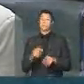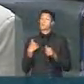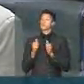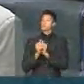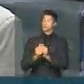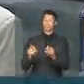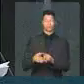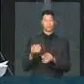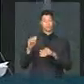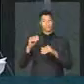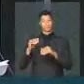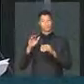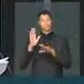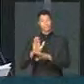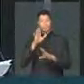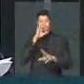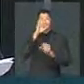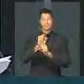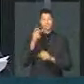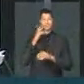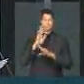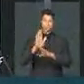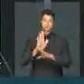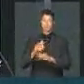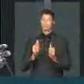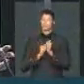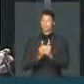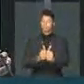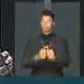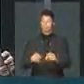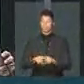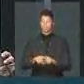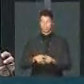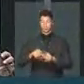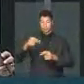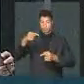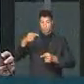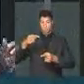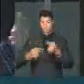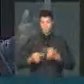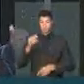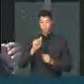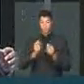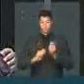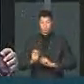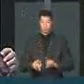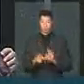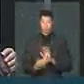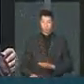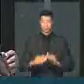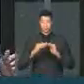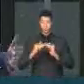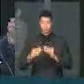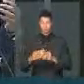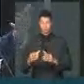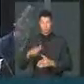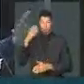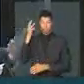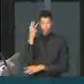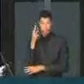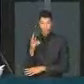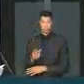somos aqui braços fortes para ajudar na condução das articulações da bancada do Maranhão.